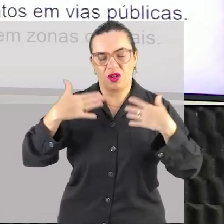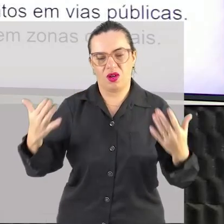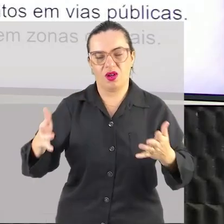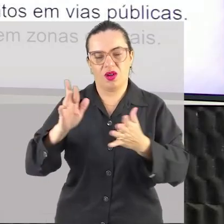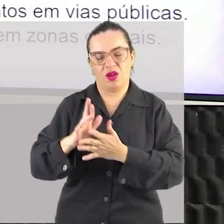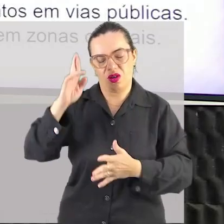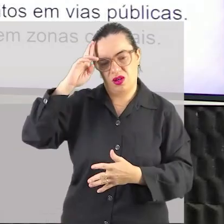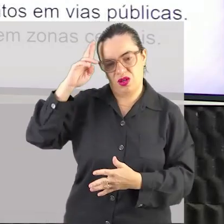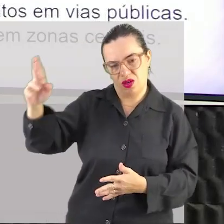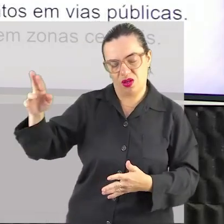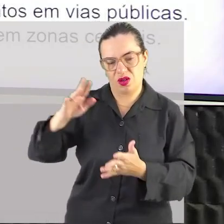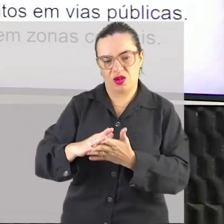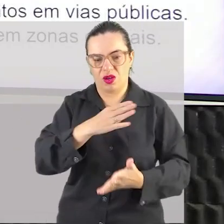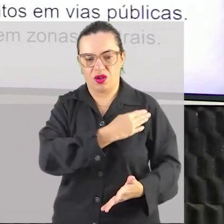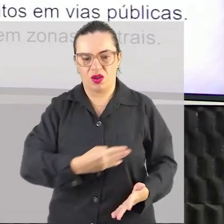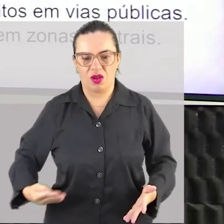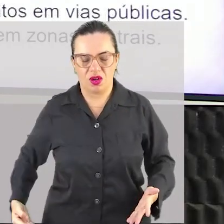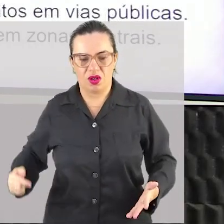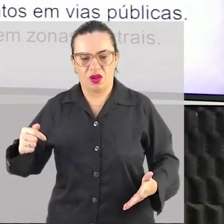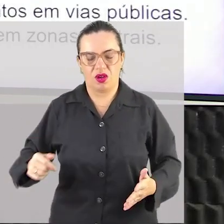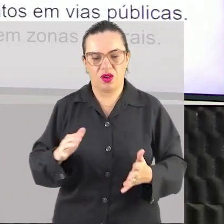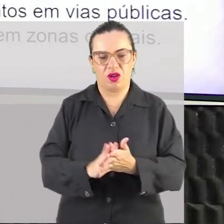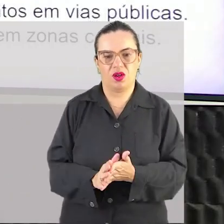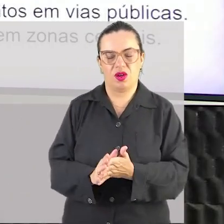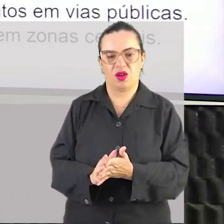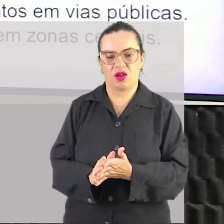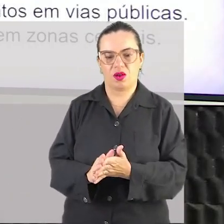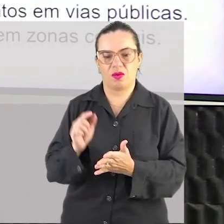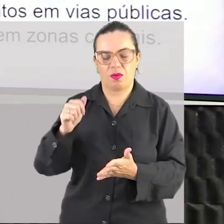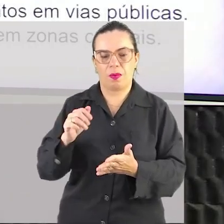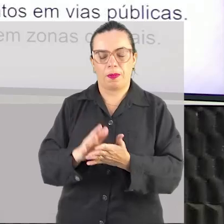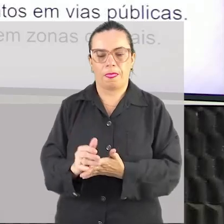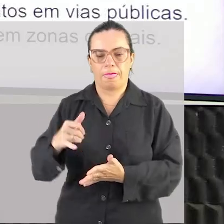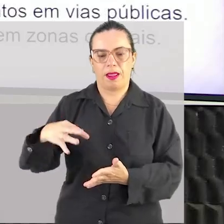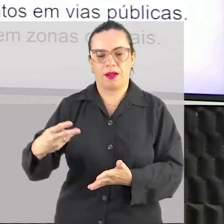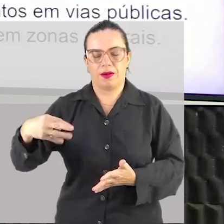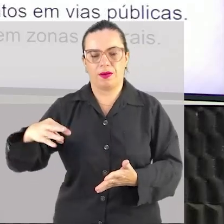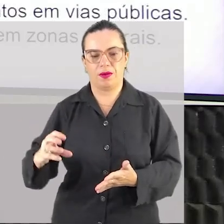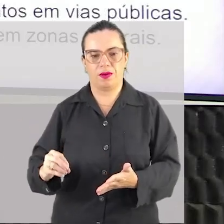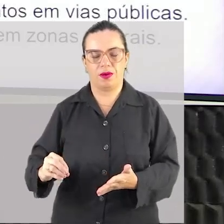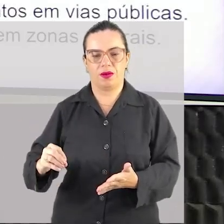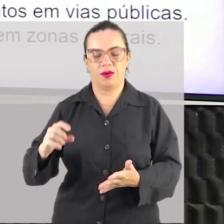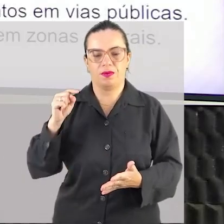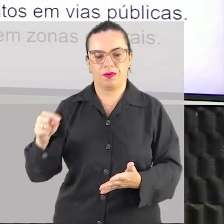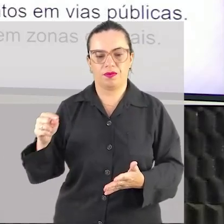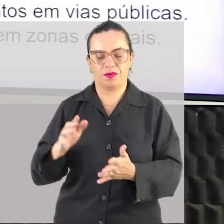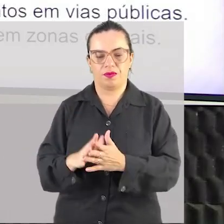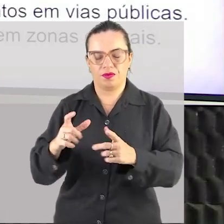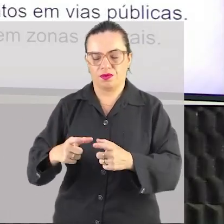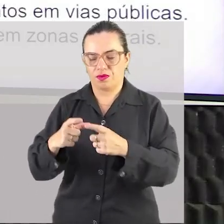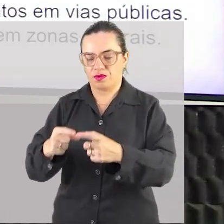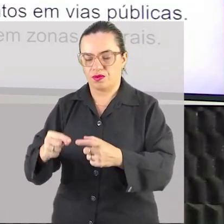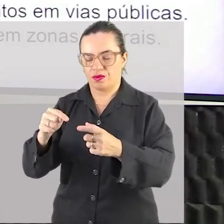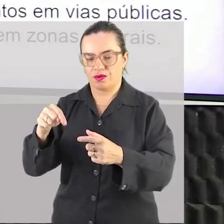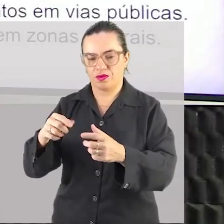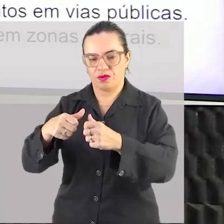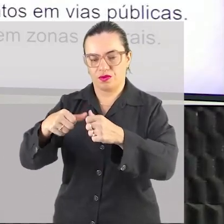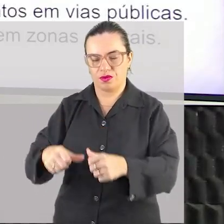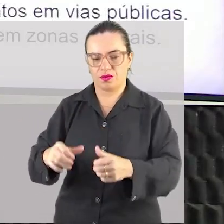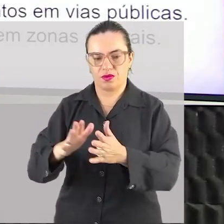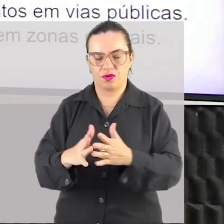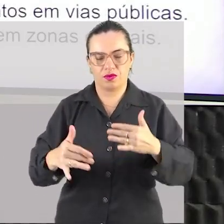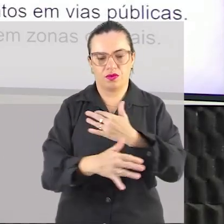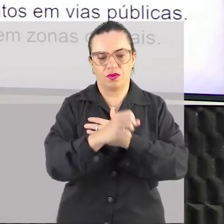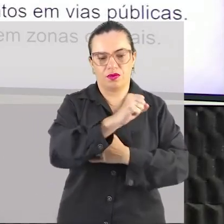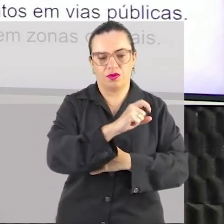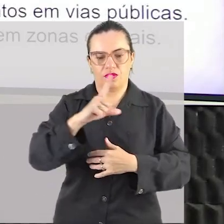decidiram criar o sistemas de integração do transporte público então criar os terminais de integração Então hoje você que é aqui de São